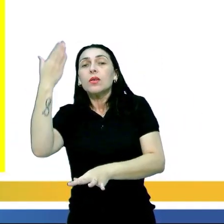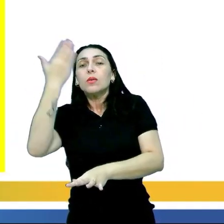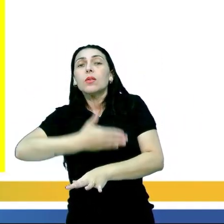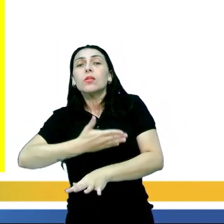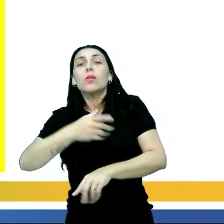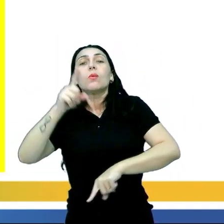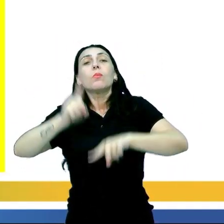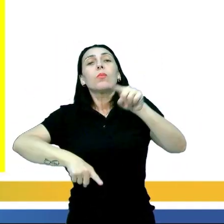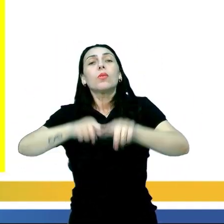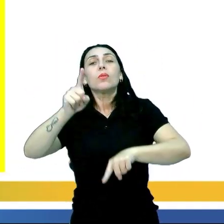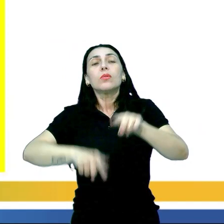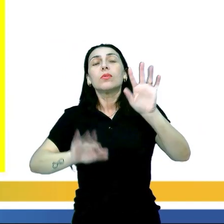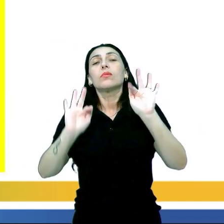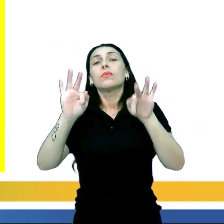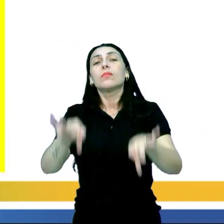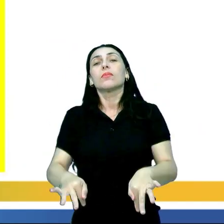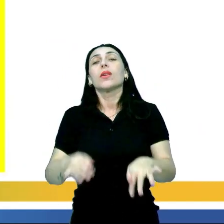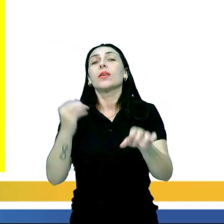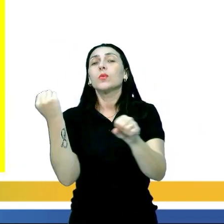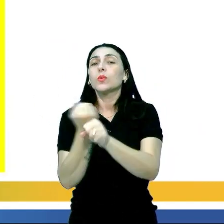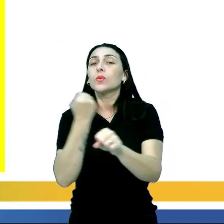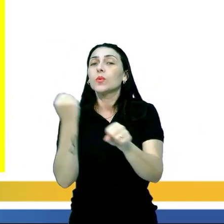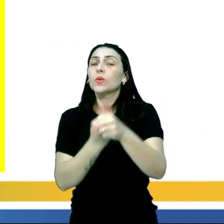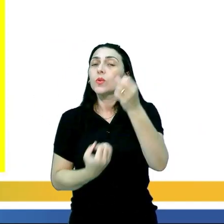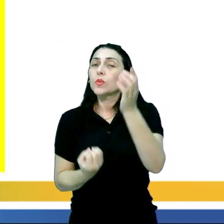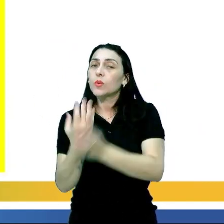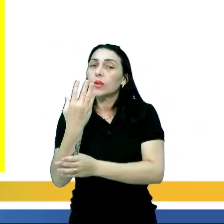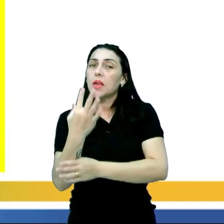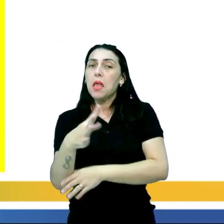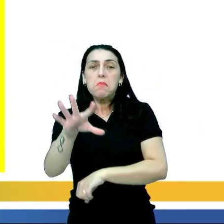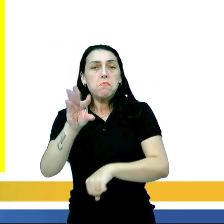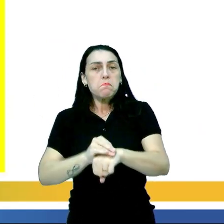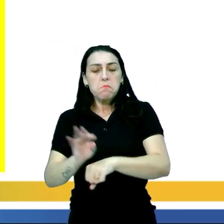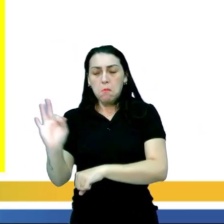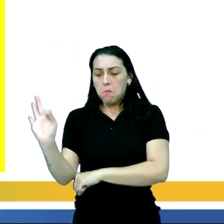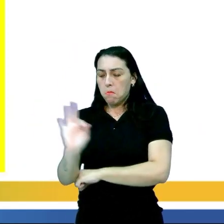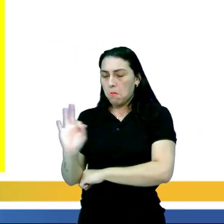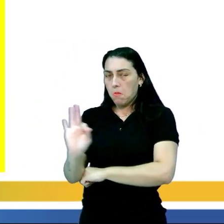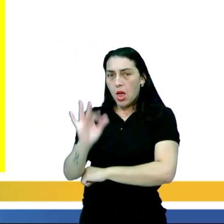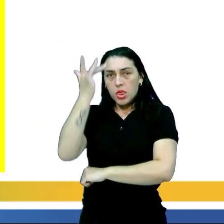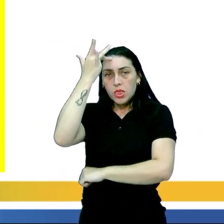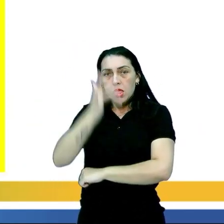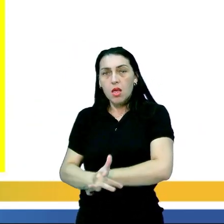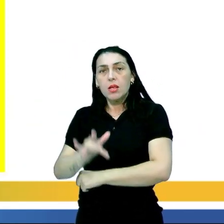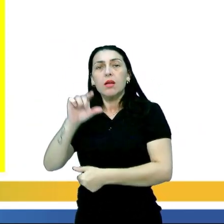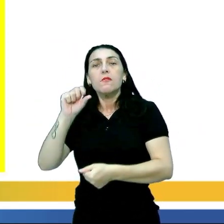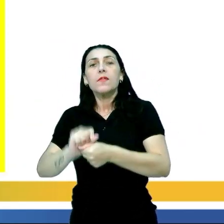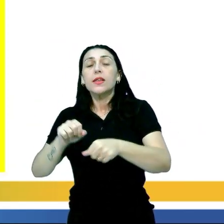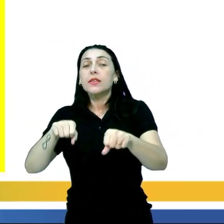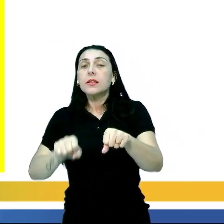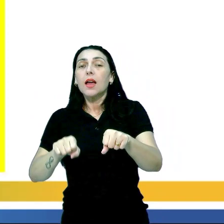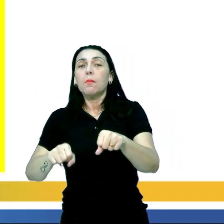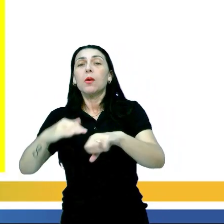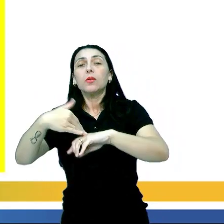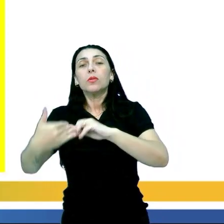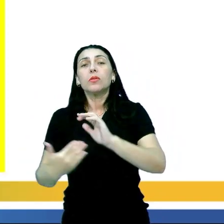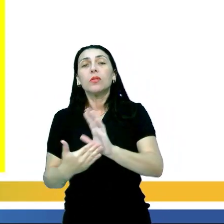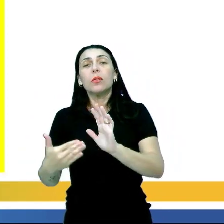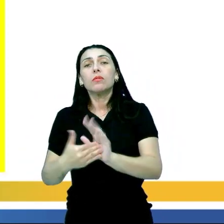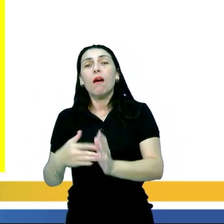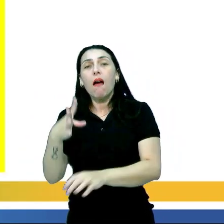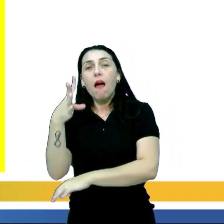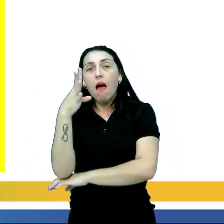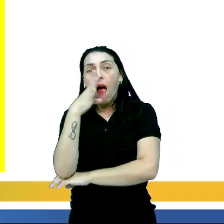com o produto final que constrói, sem o reconhecer. Ou seja, ele não sabe fazer a moto toda e ainda